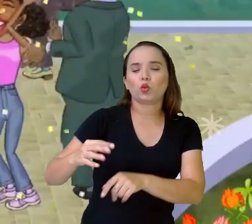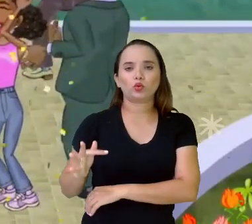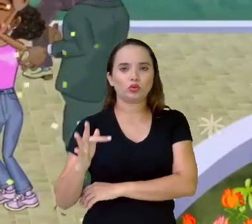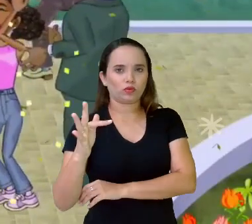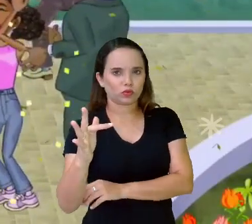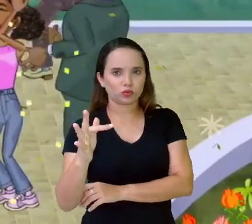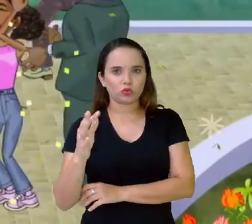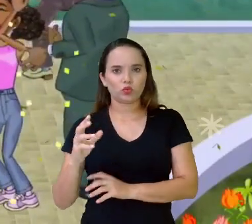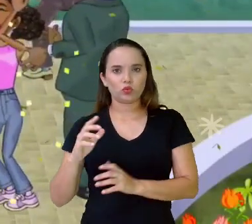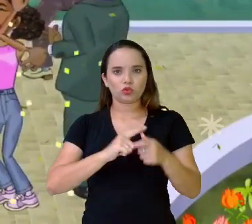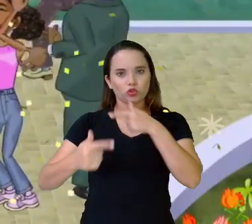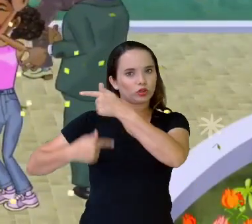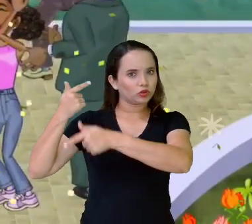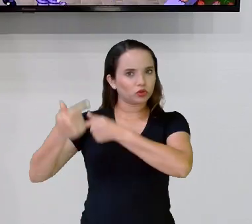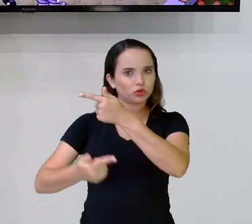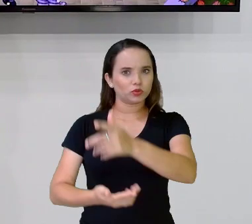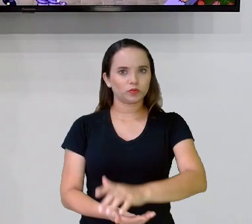gerações.